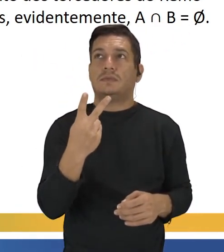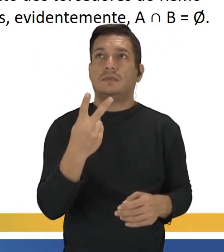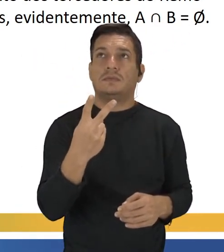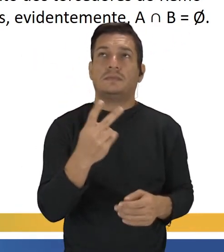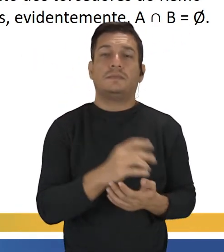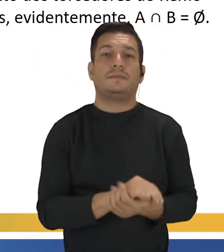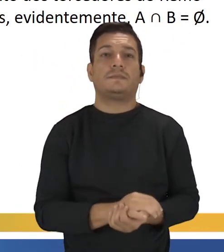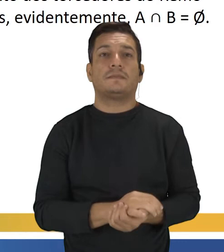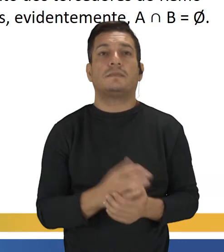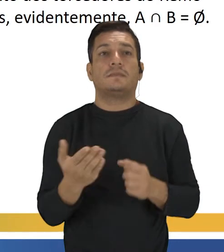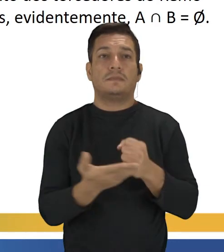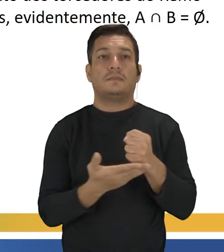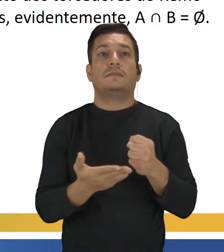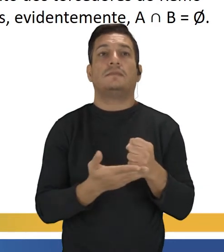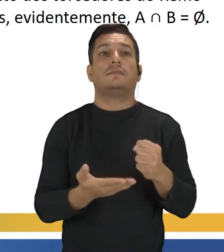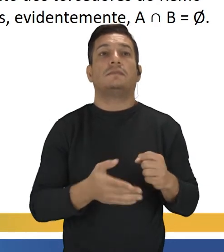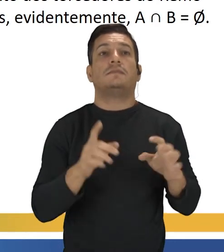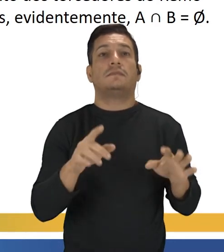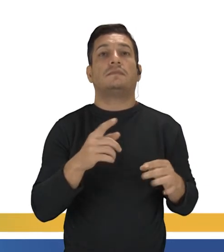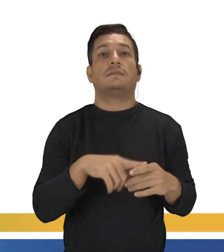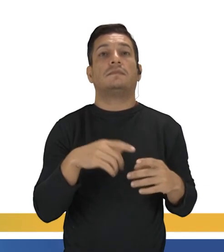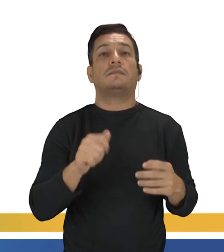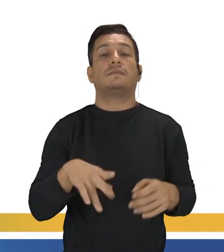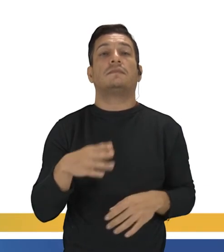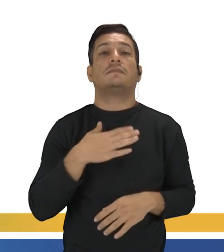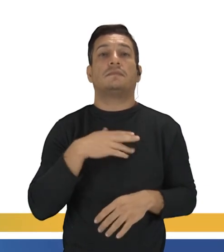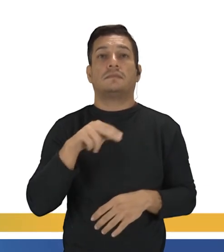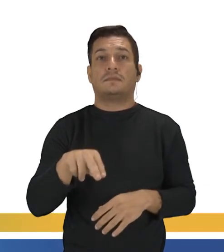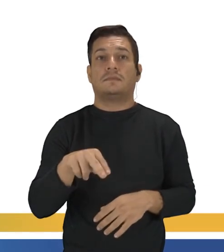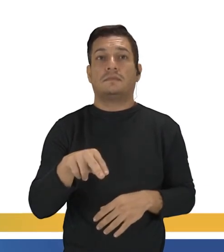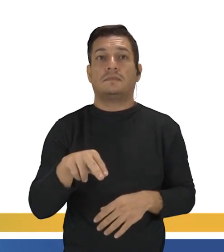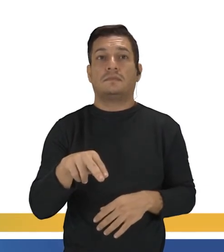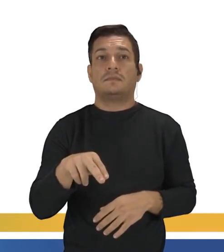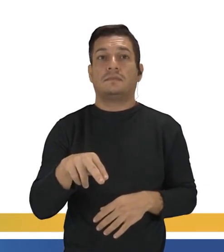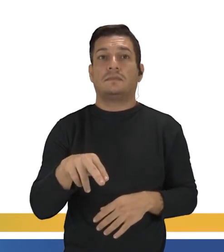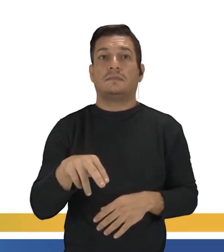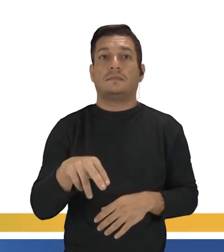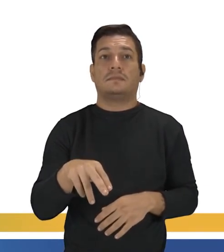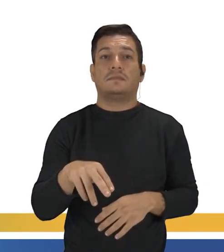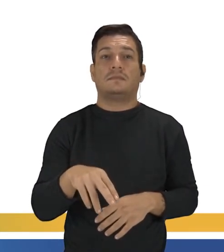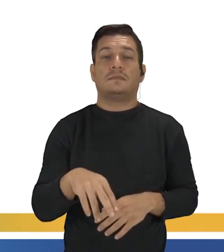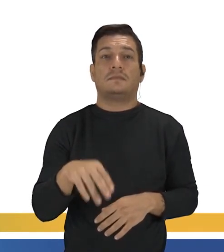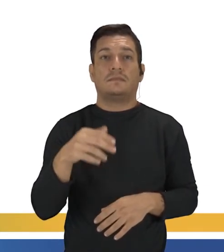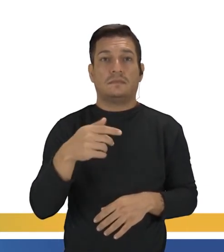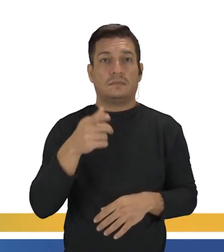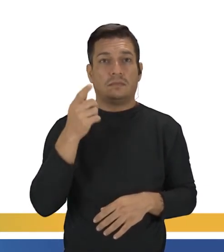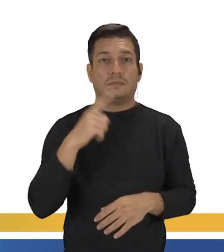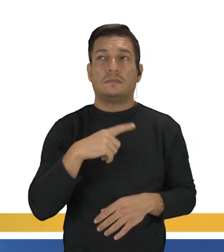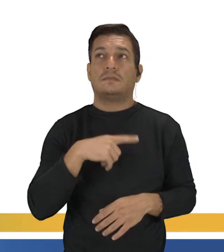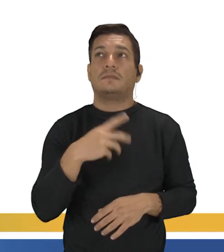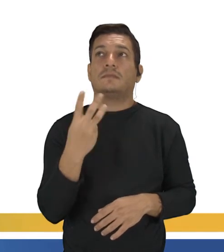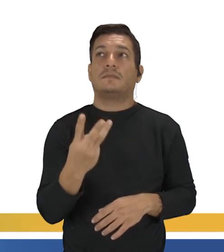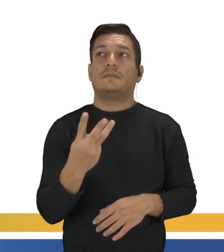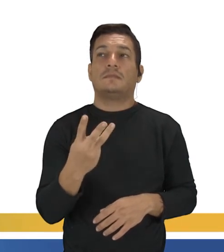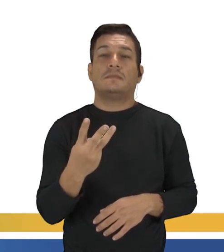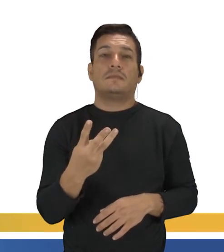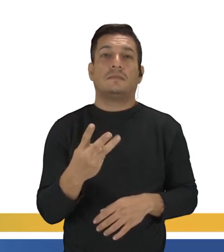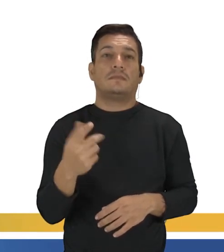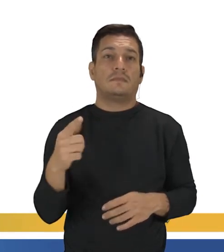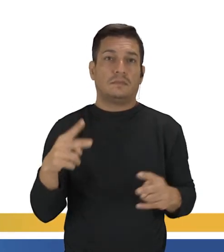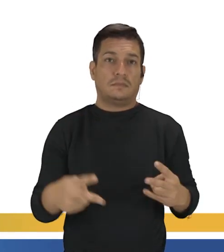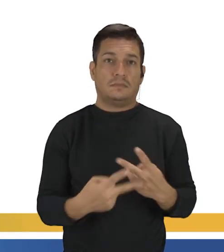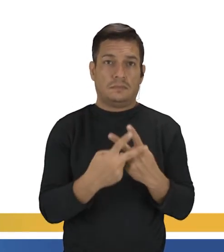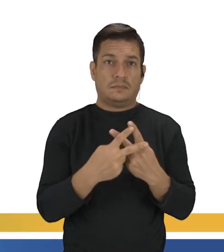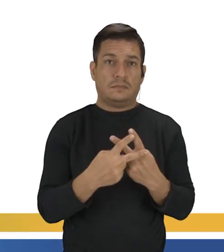vazio. Com base nisso, quem é o meu N? Formamos um diagrama que envolve 3, não tem